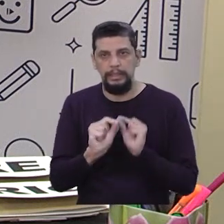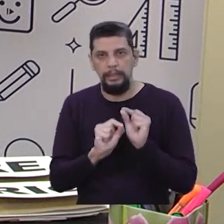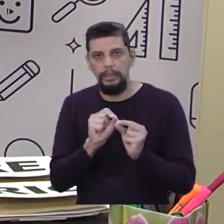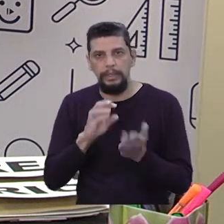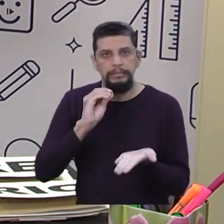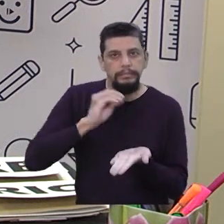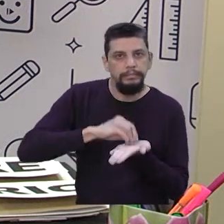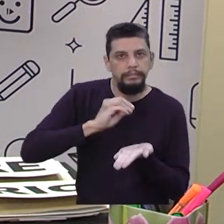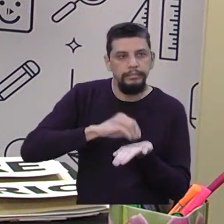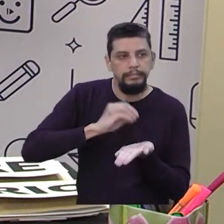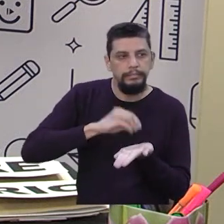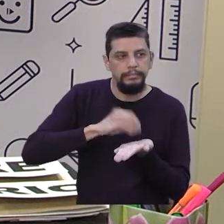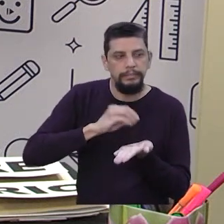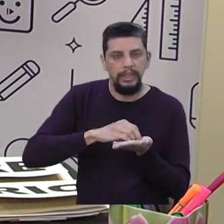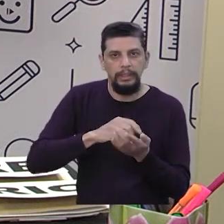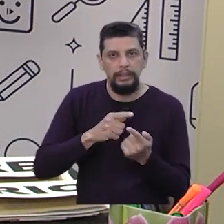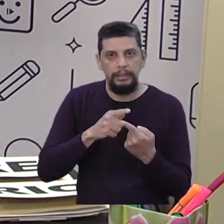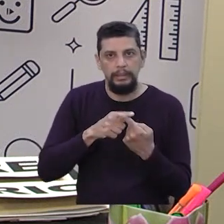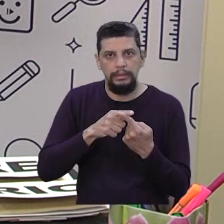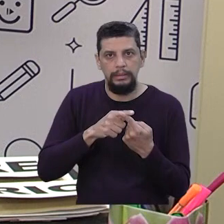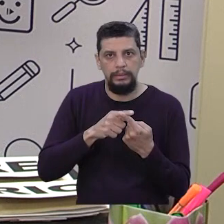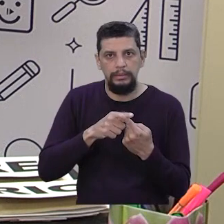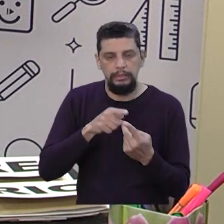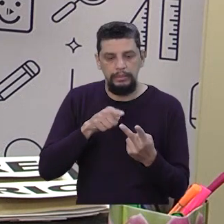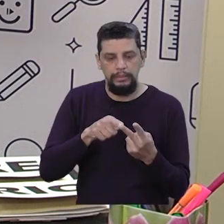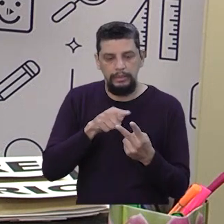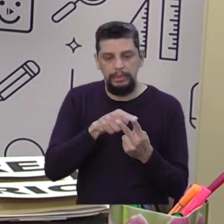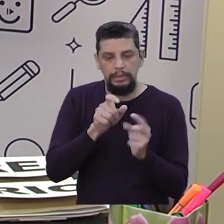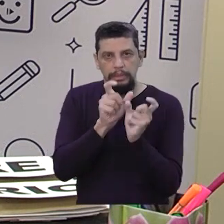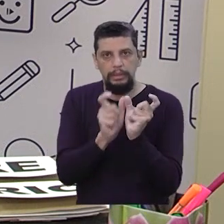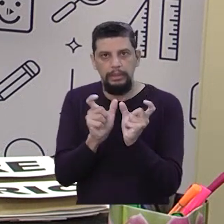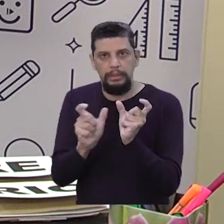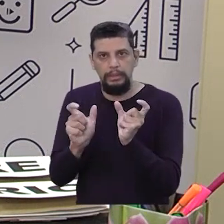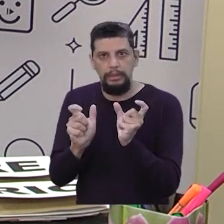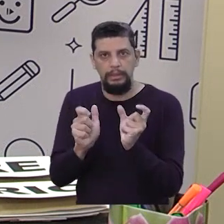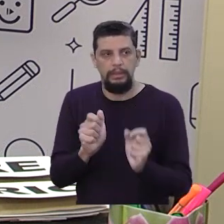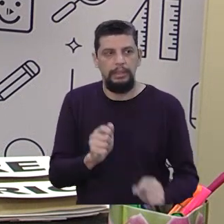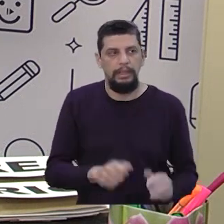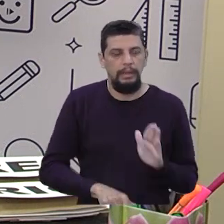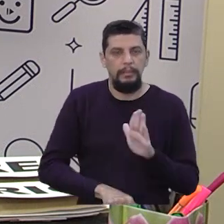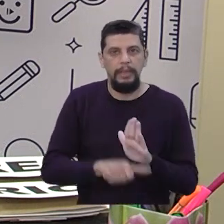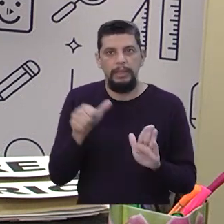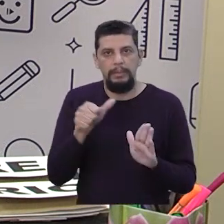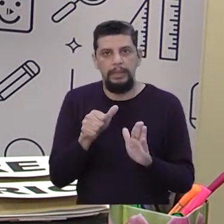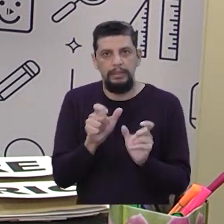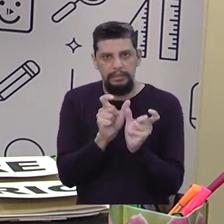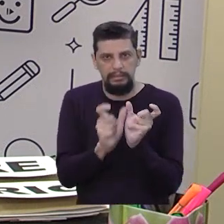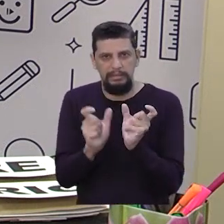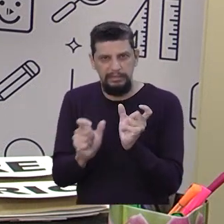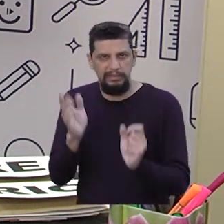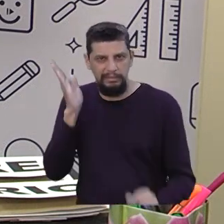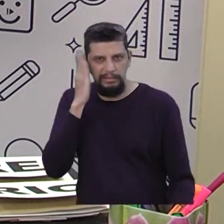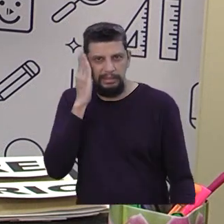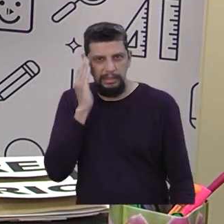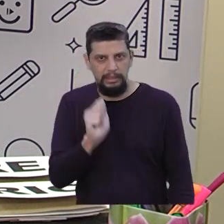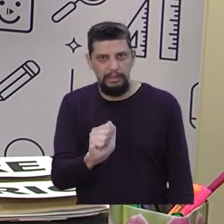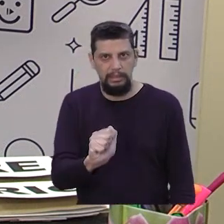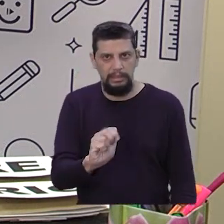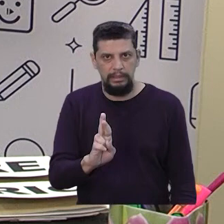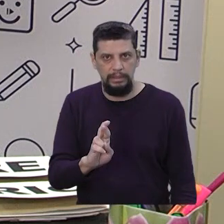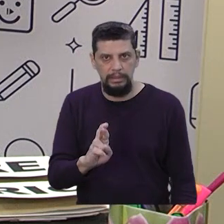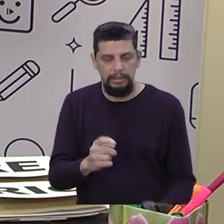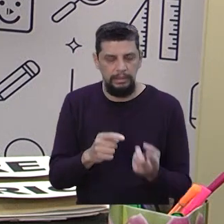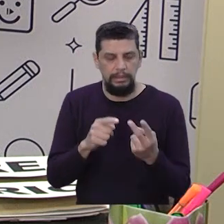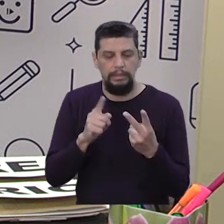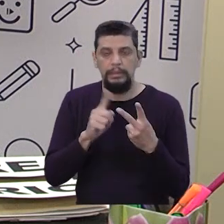o que está faltando aqui, ó? Ela só é duas sílabas, ó. Arte. Então a primeira sílaba a gente já sabe que é ar.